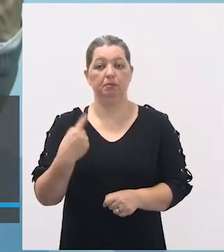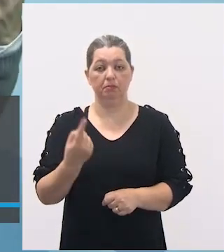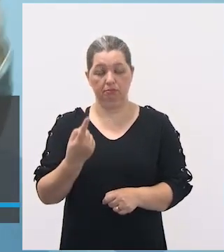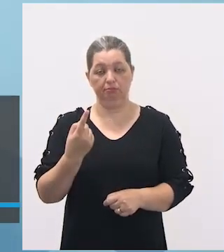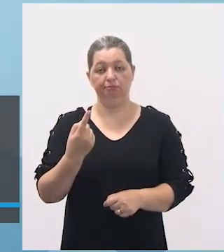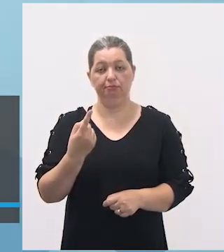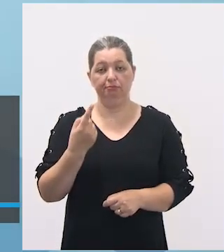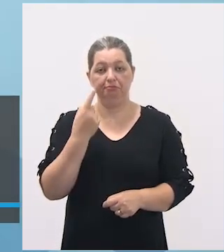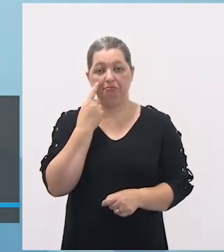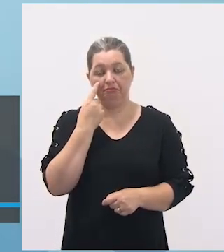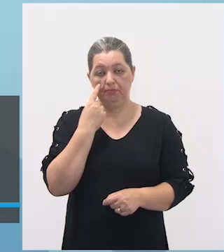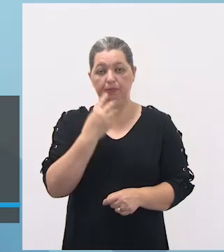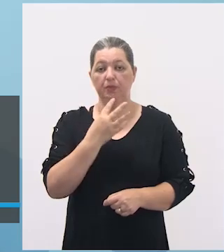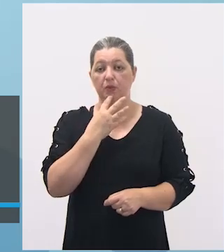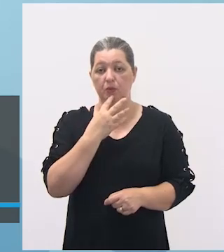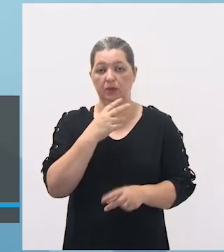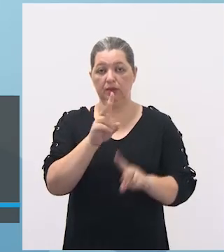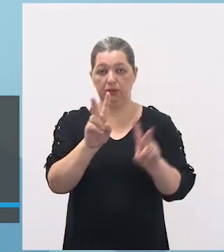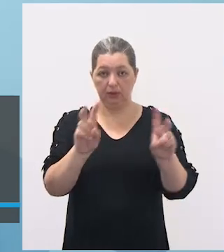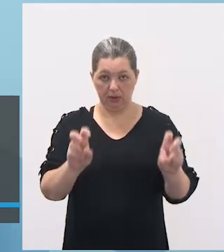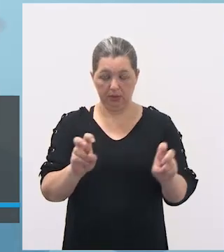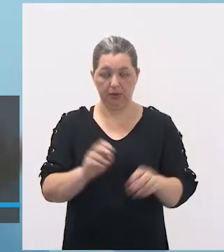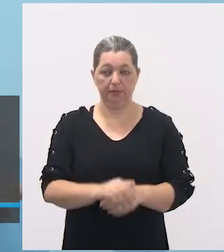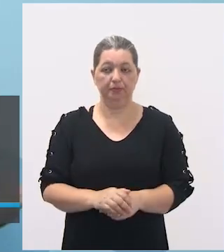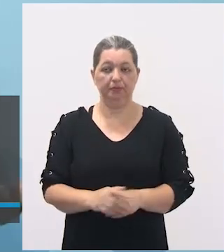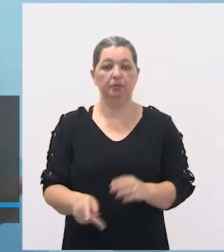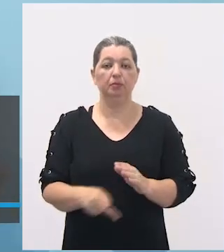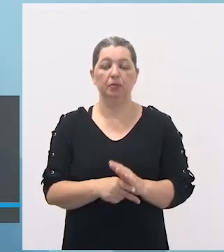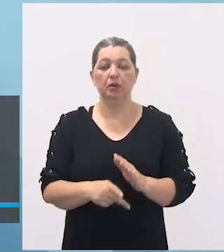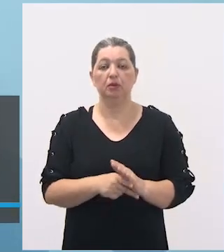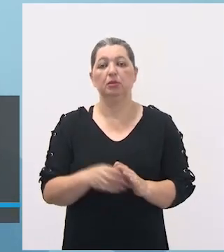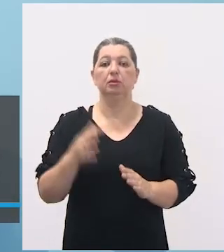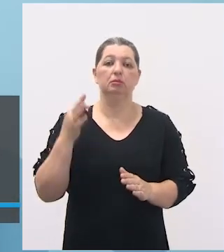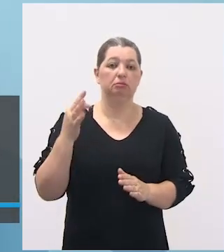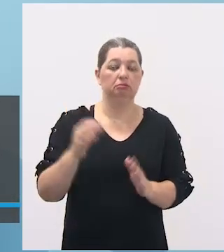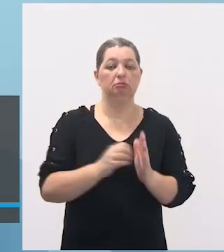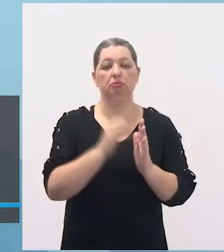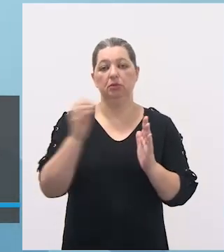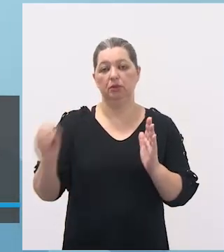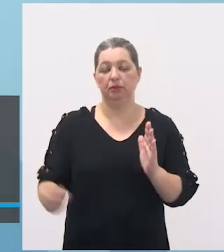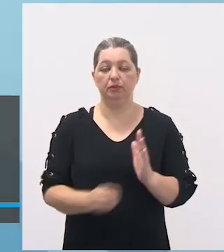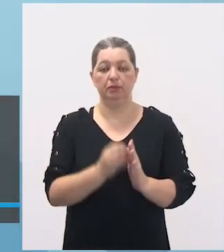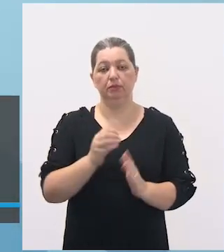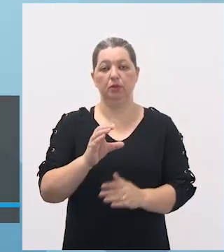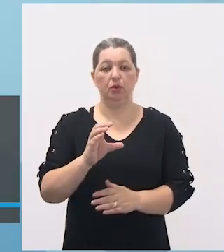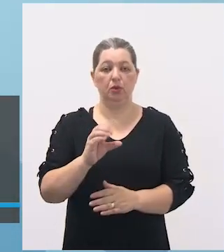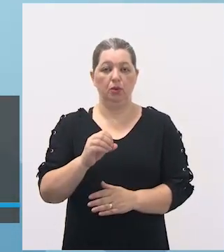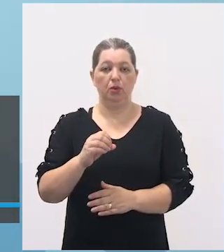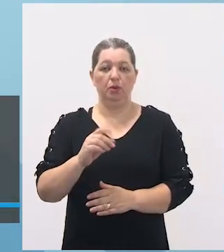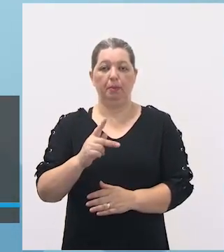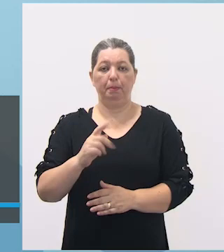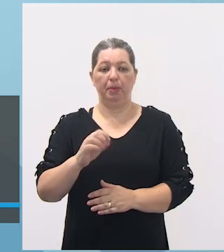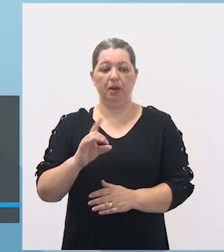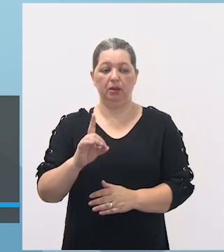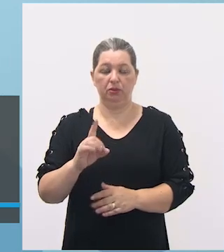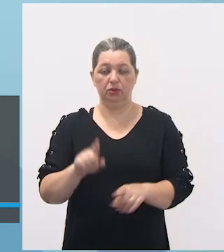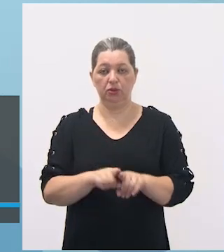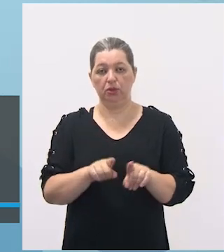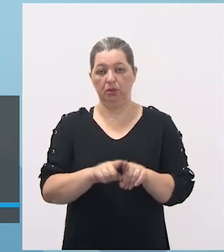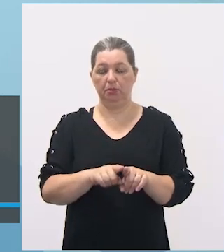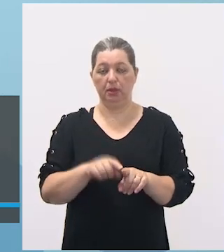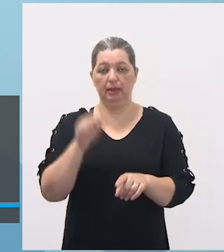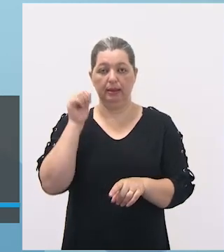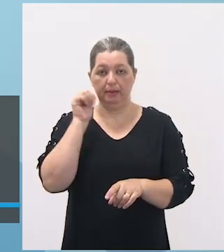conhecer mais sobre esse tema da perspectiva da COPED, da EFAP e também de uma convidada muito especial,